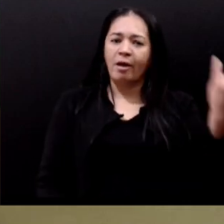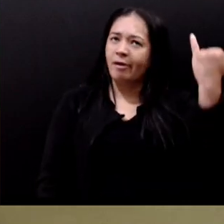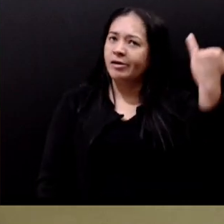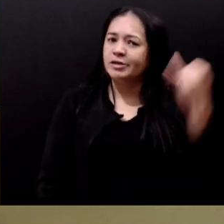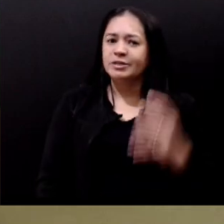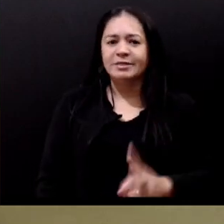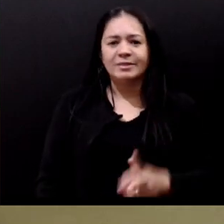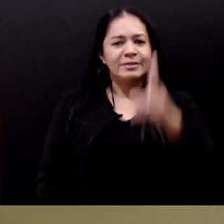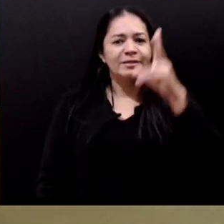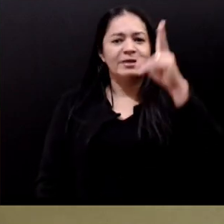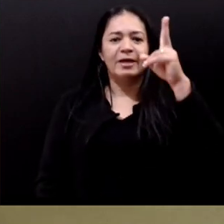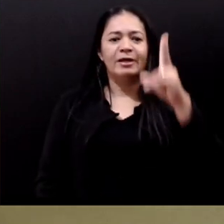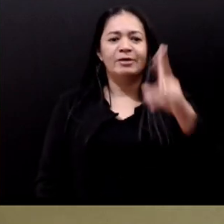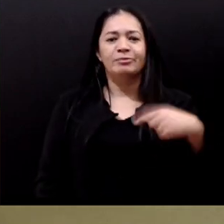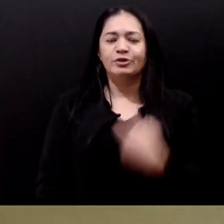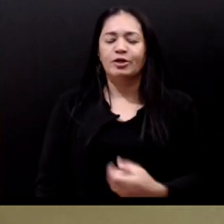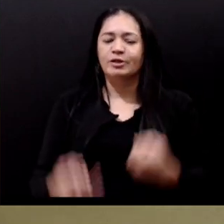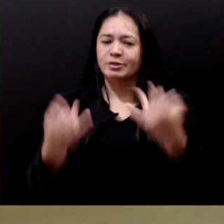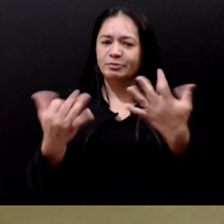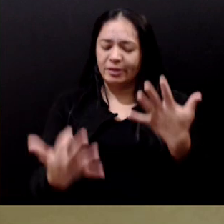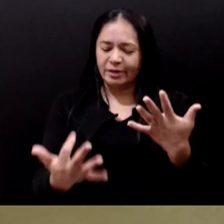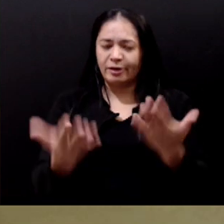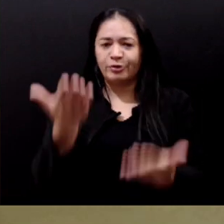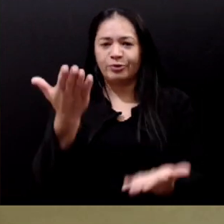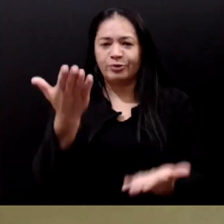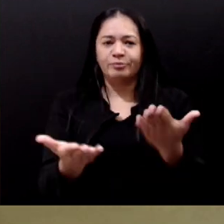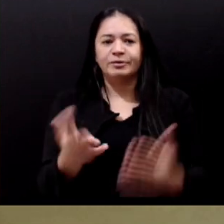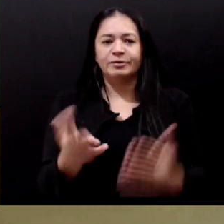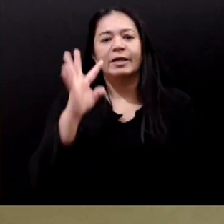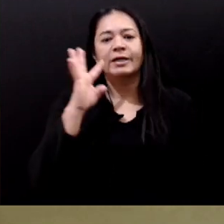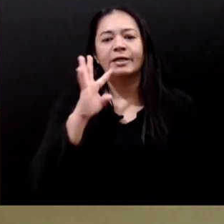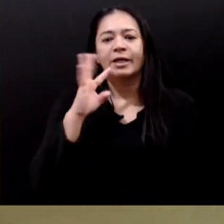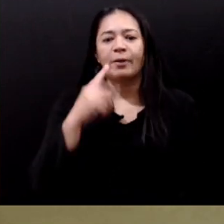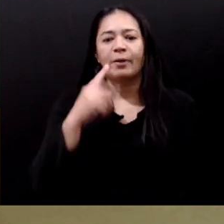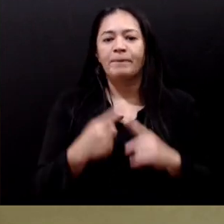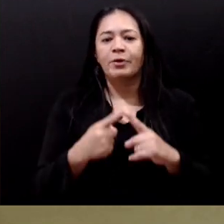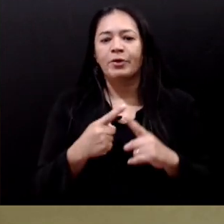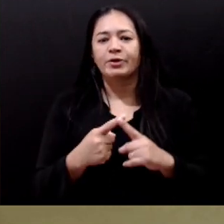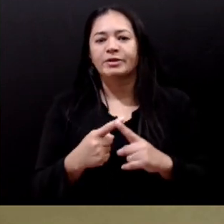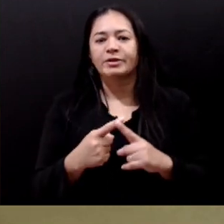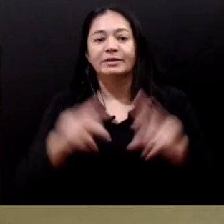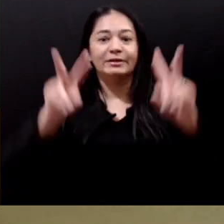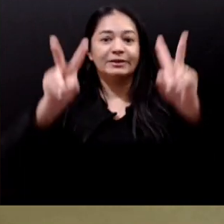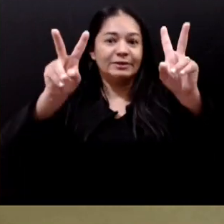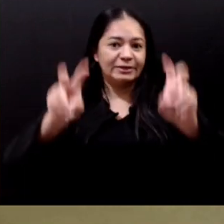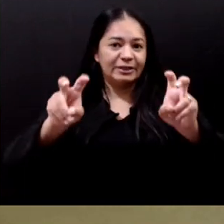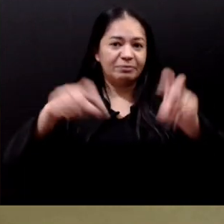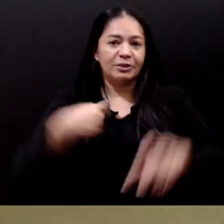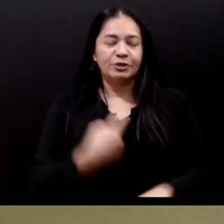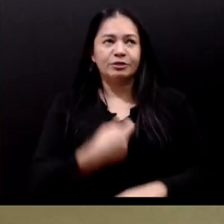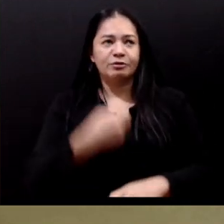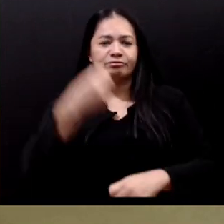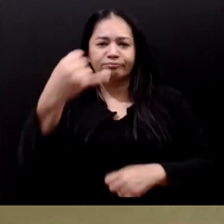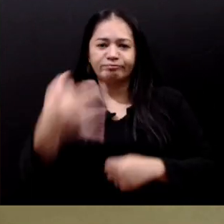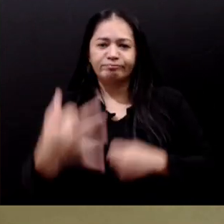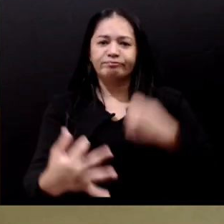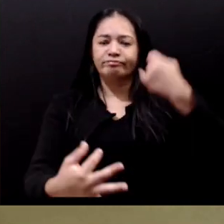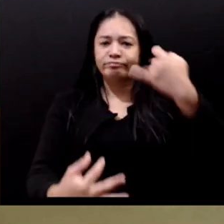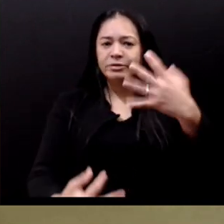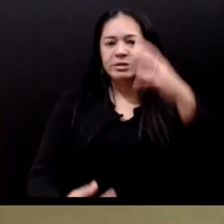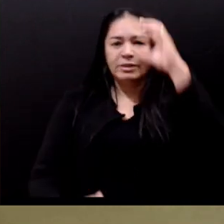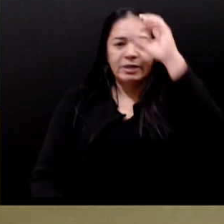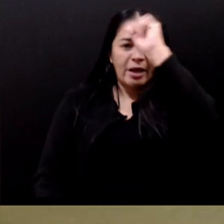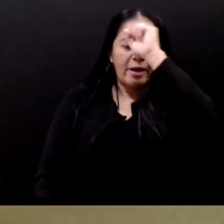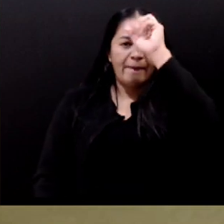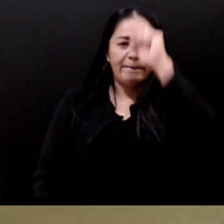a gente fala de manter o equilíbrio, e é legal porque a gente traz, temas que a gente vai abordando e a gente vai aprendendo cada dia com